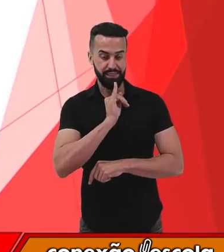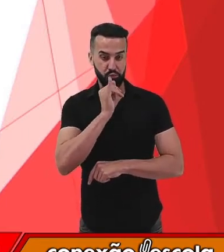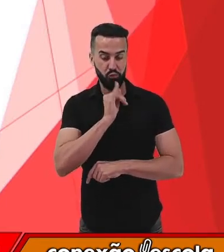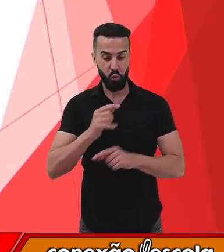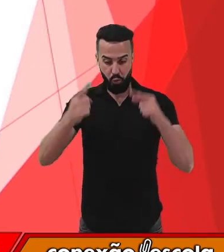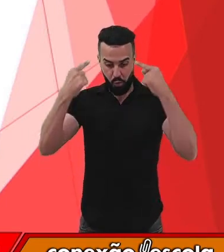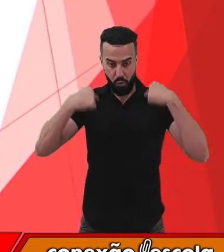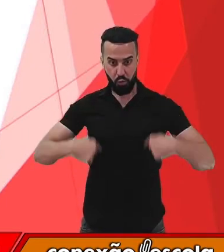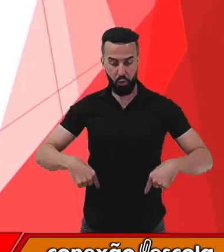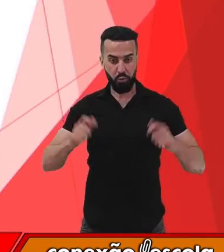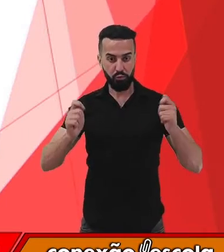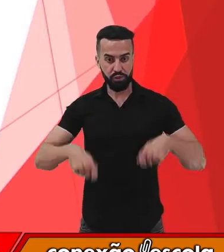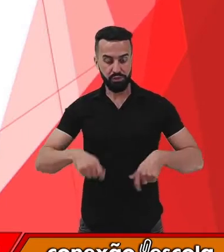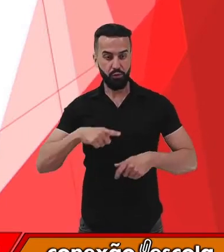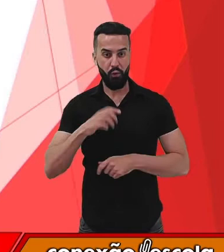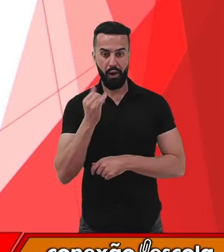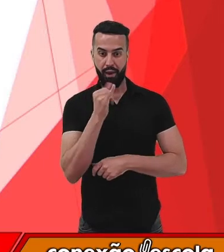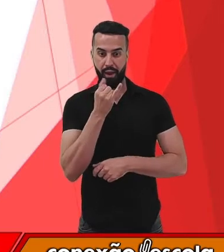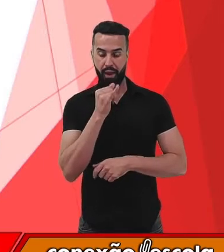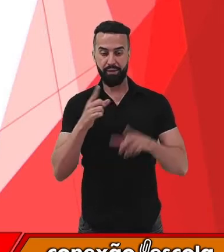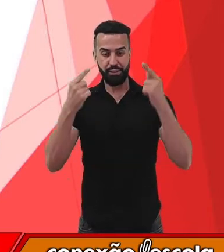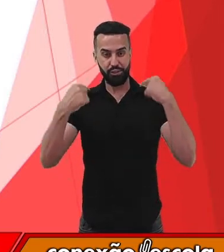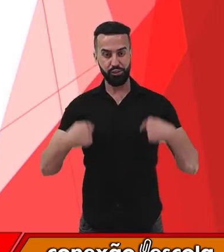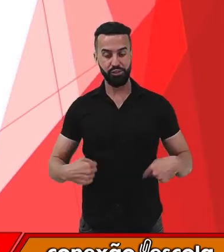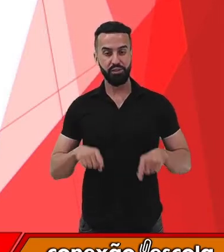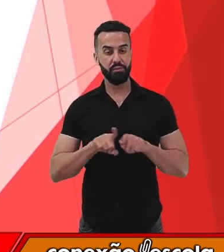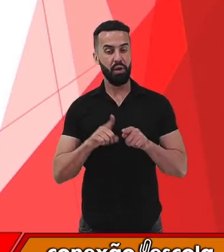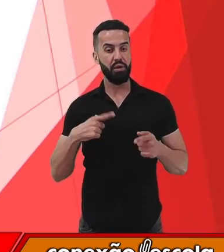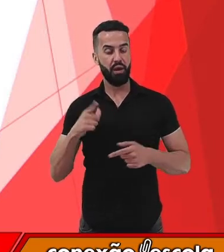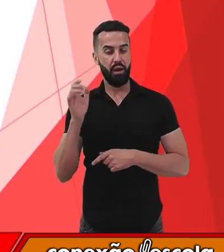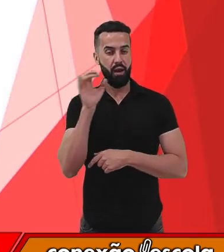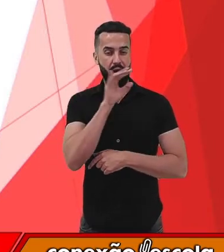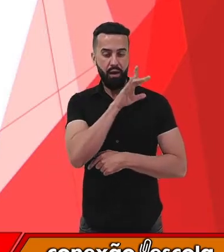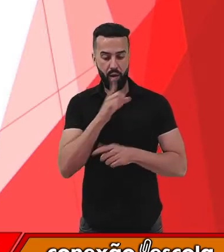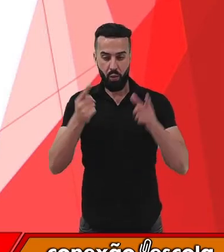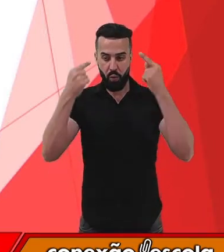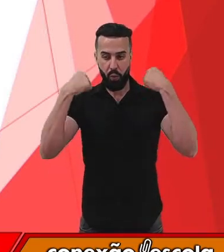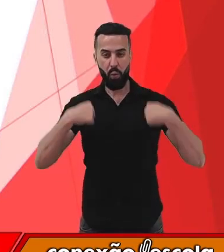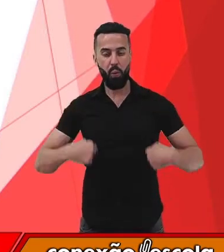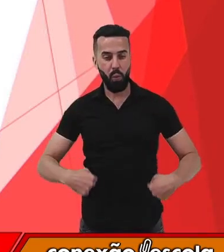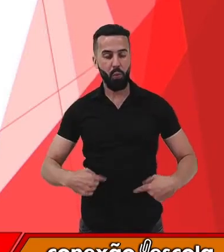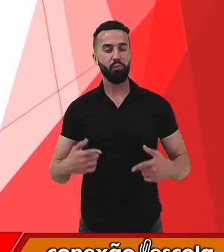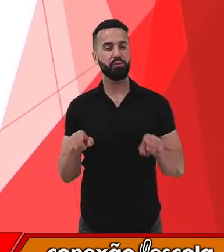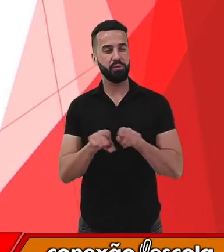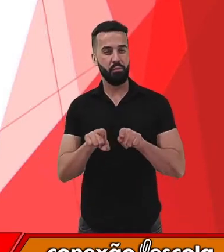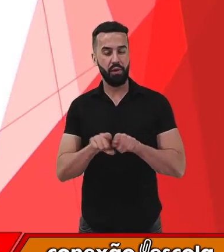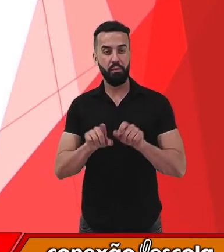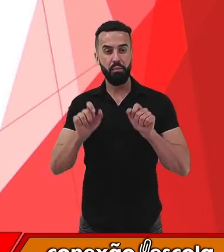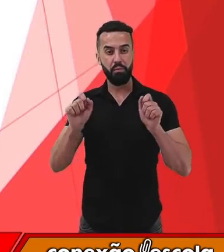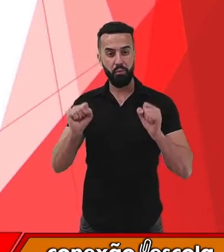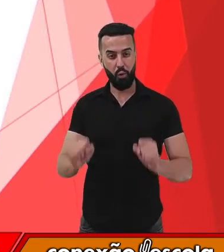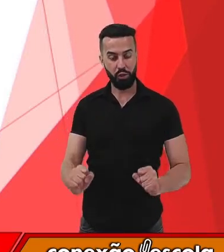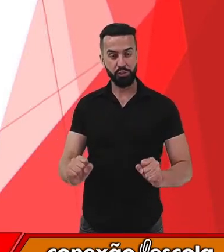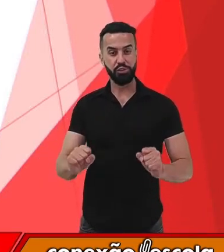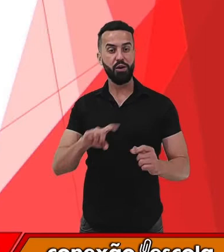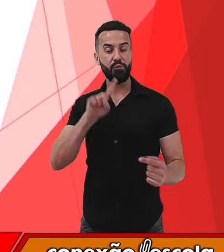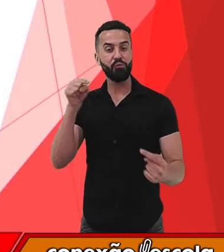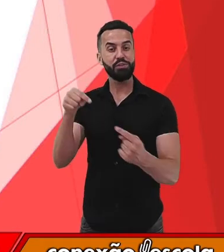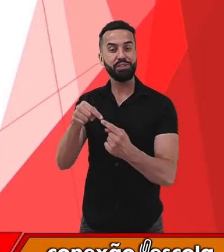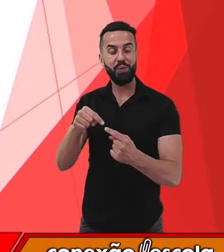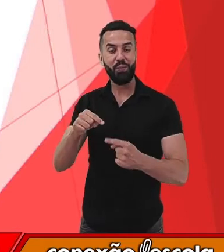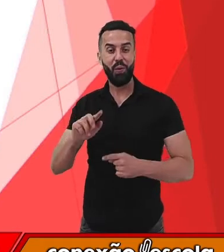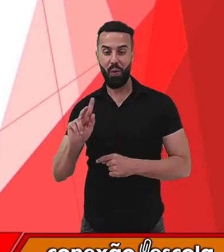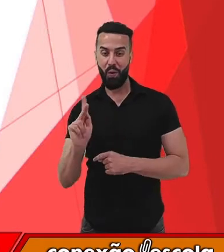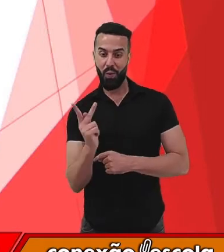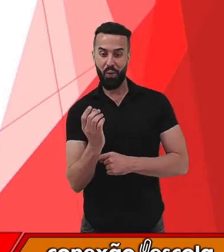de energia, como isolantes térmicos, também como função